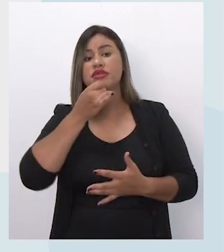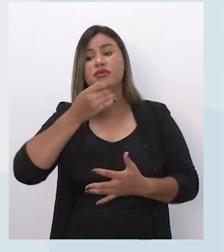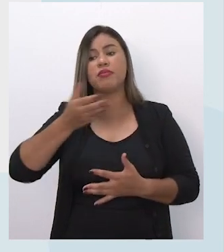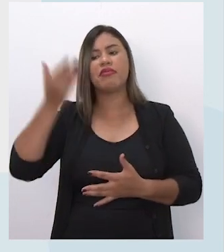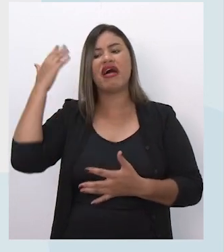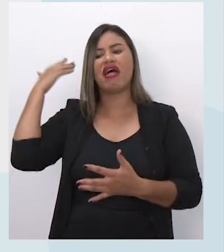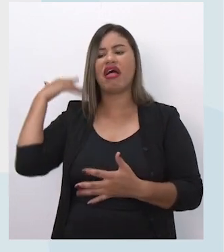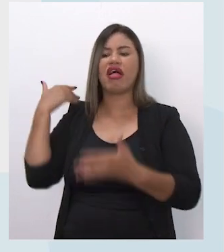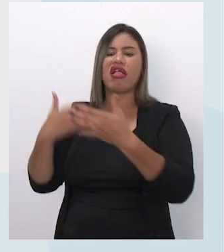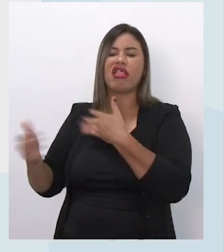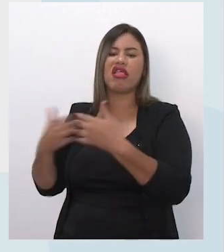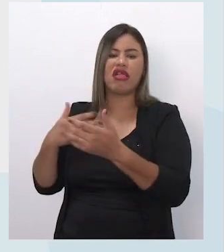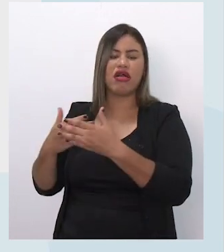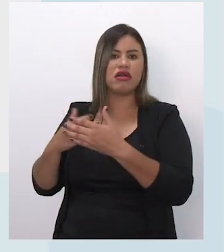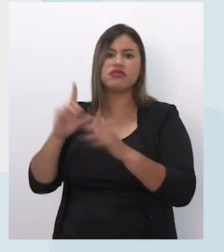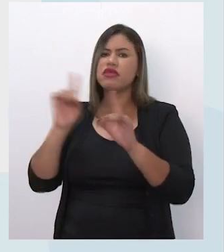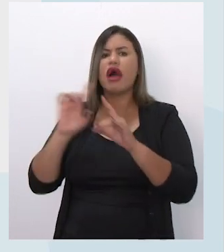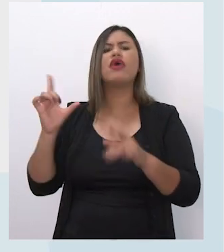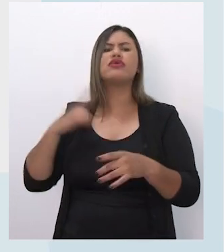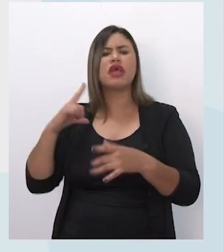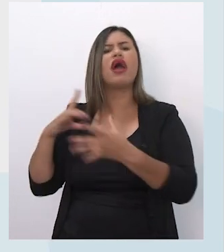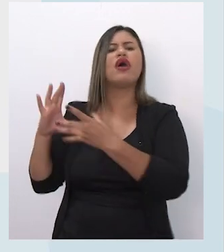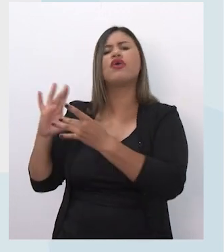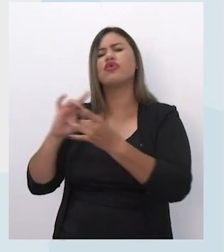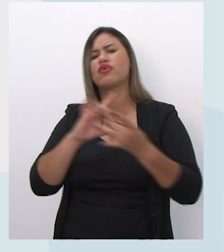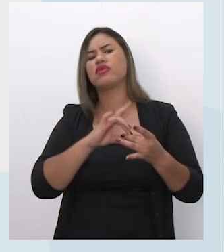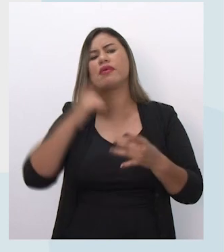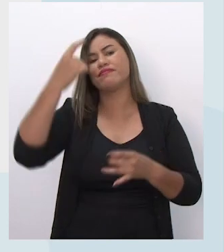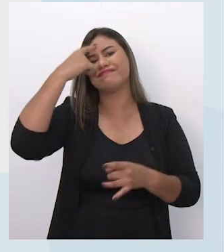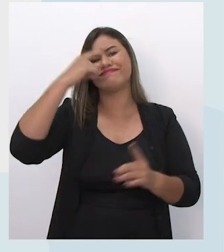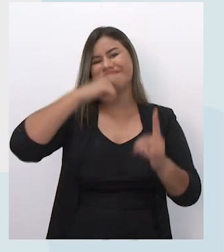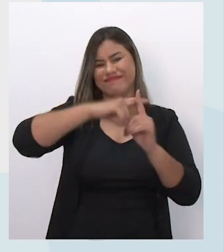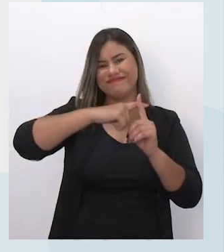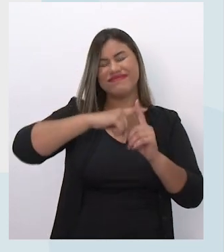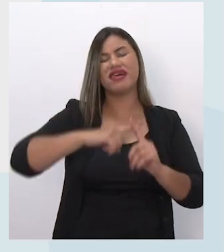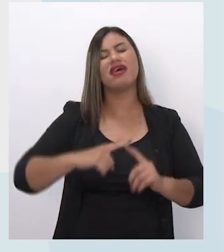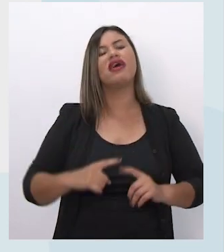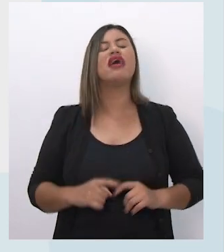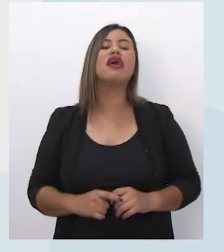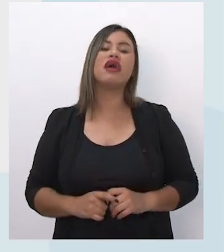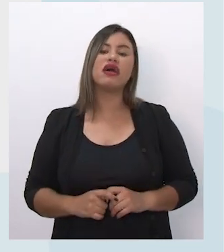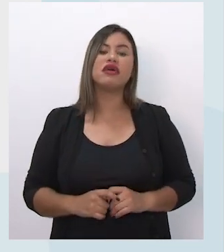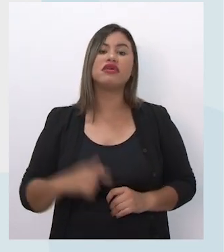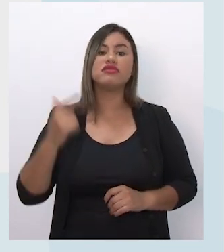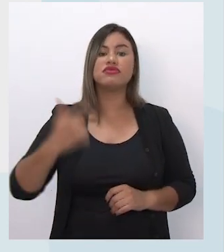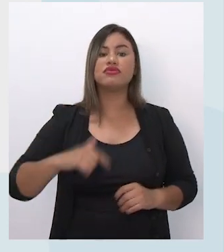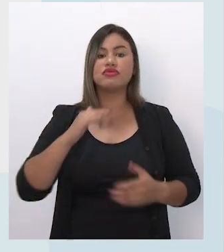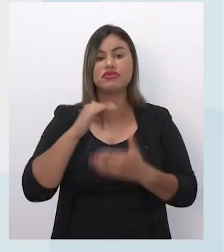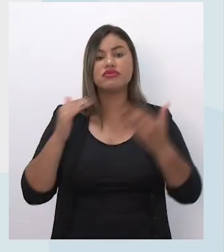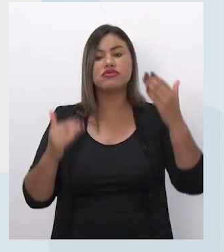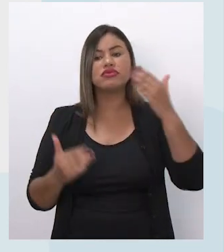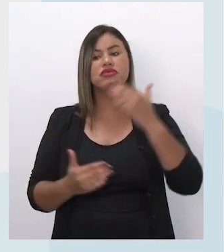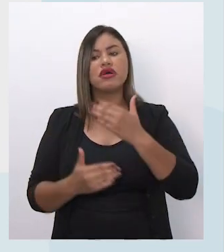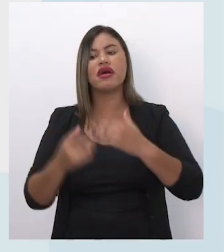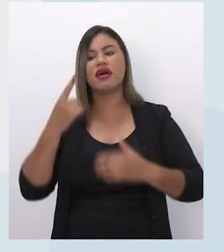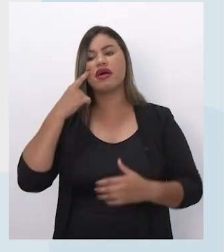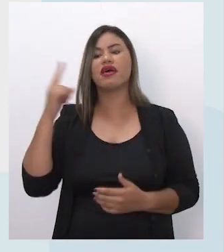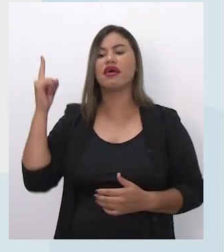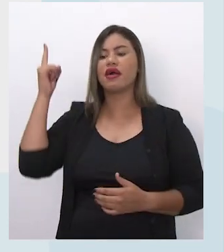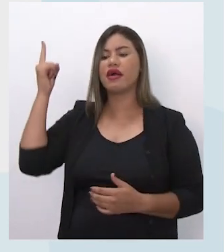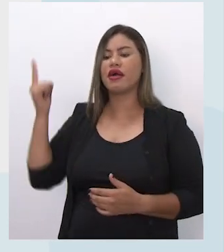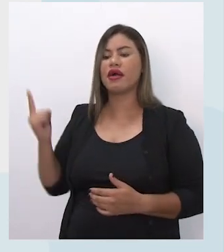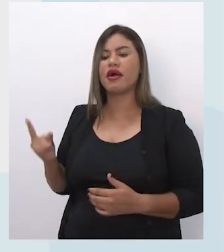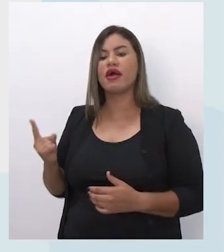passado, que tem aí um contexto um pouco mais positivista, tá? Então, aí na tela para vocês, fontes